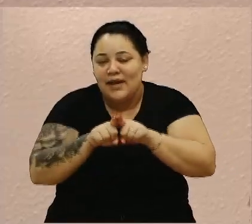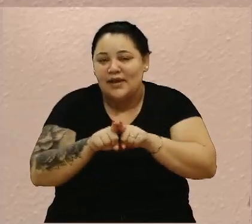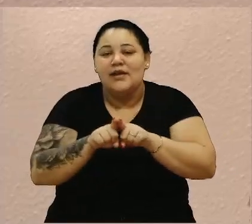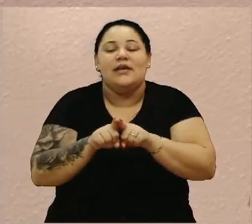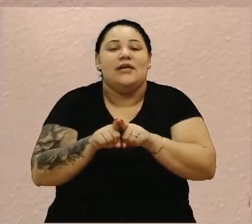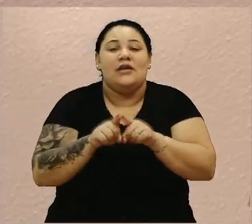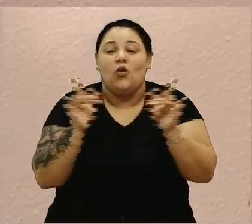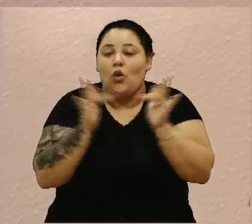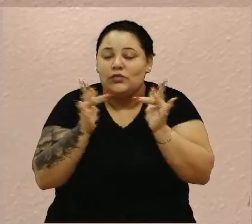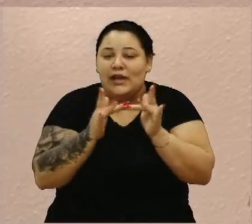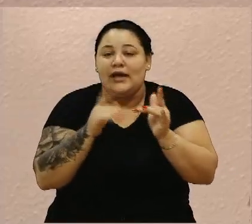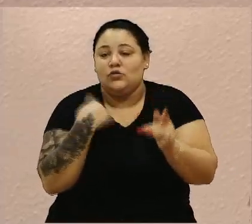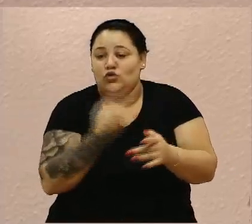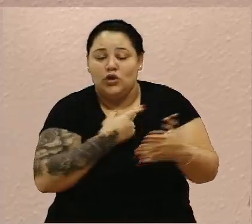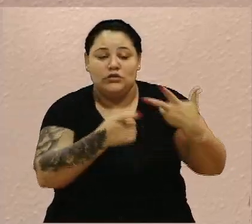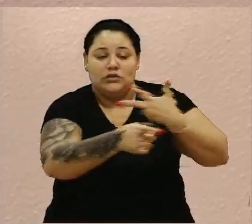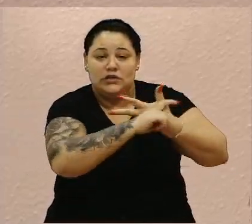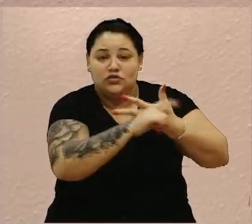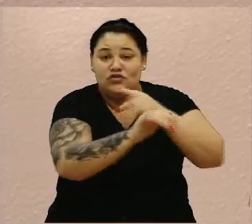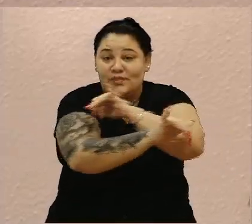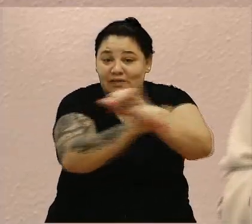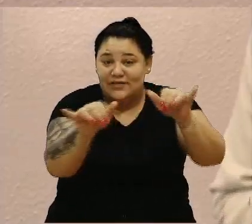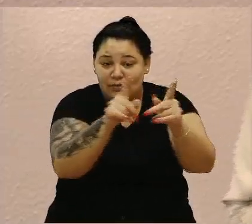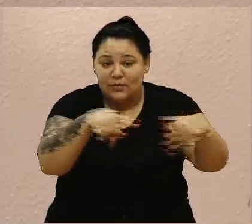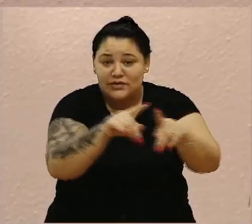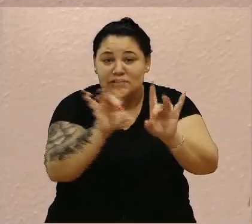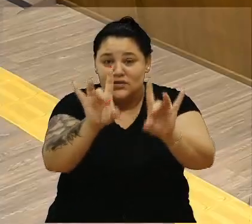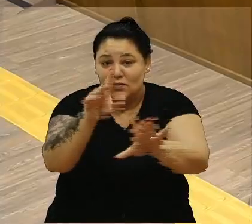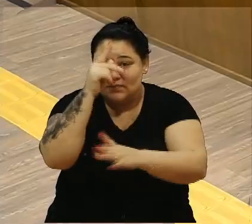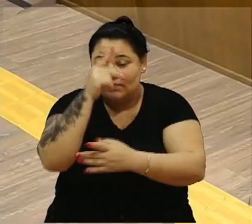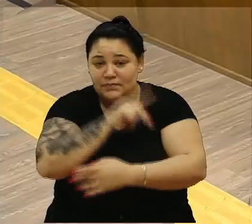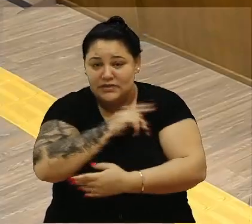para que a gente possa passar as informações para a nossa população. Seria isso, senhor presidente. Obrigado, vereador.